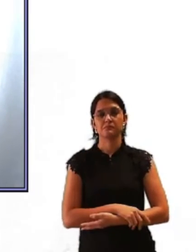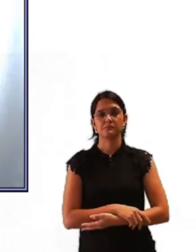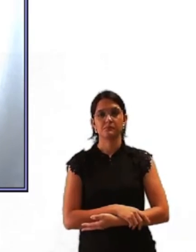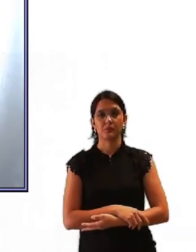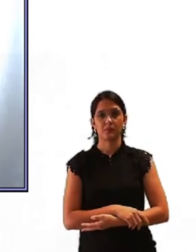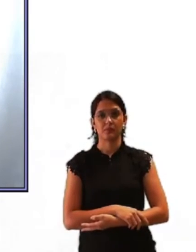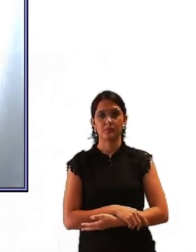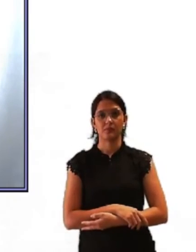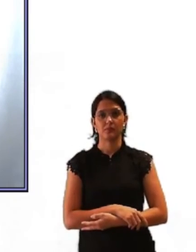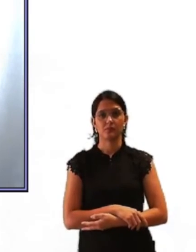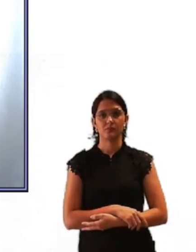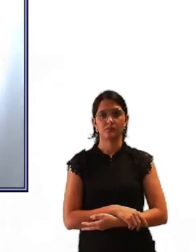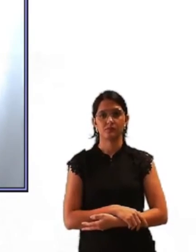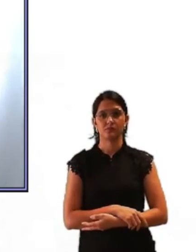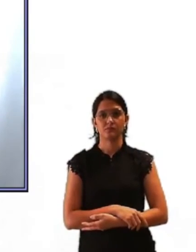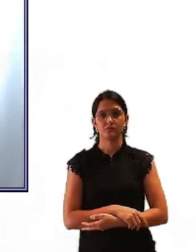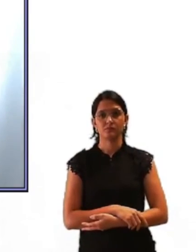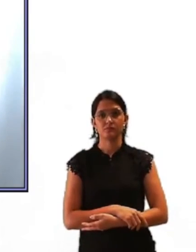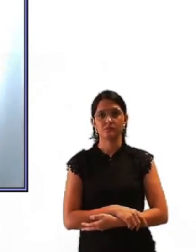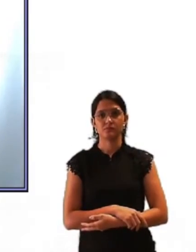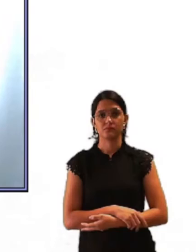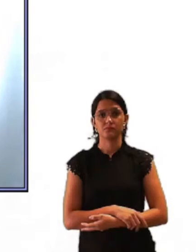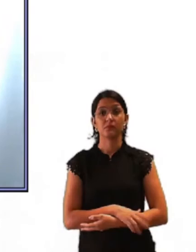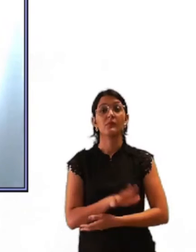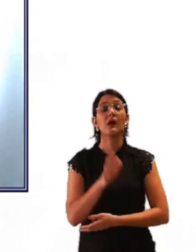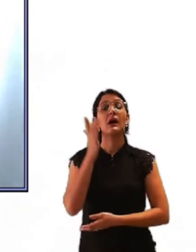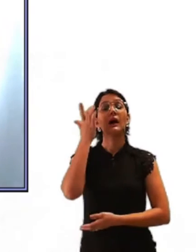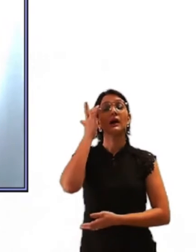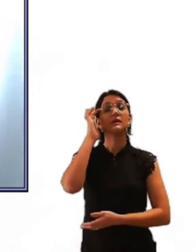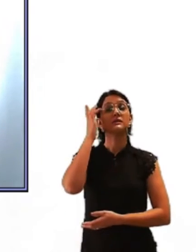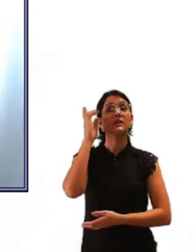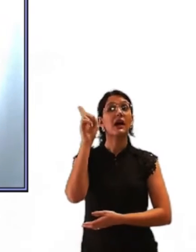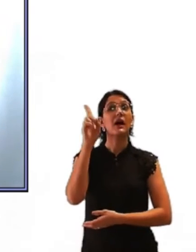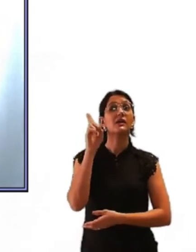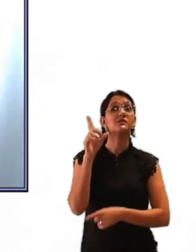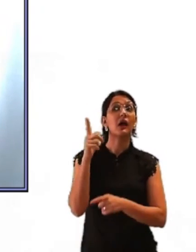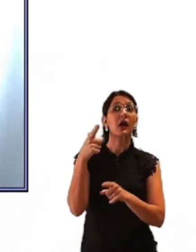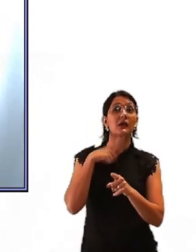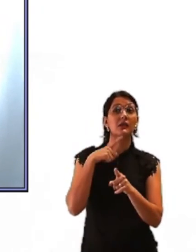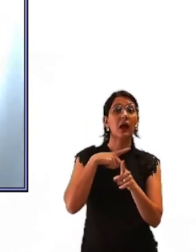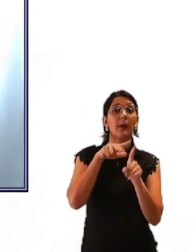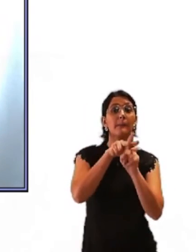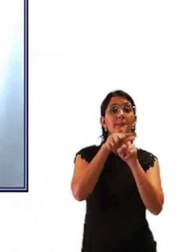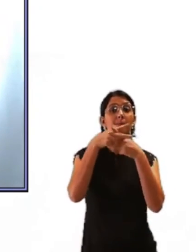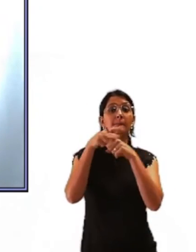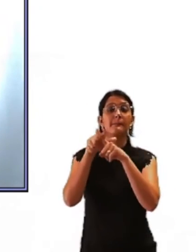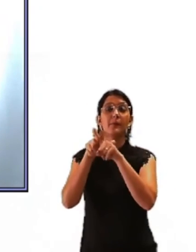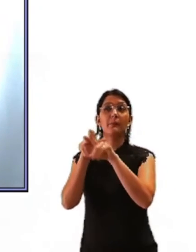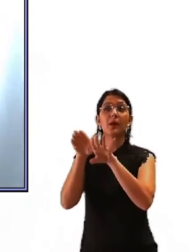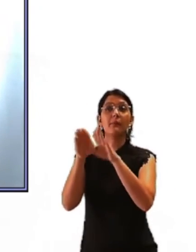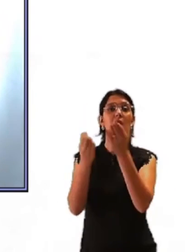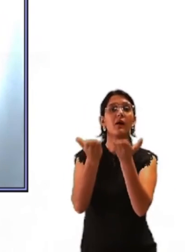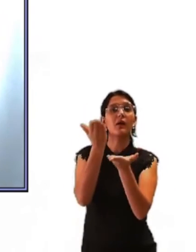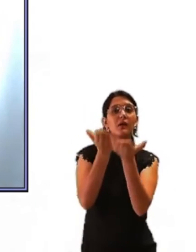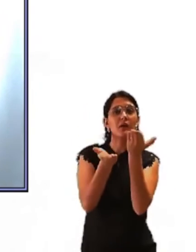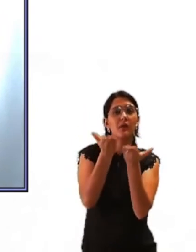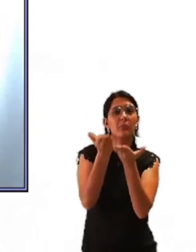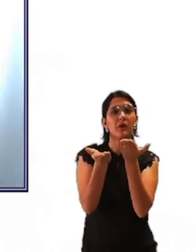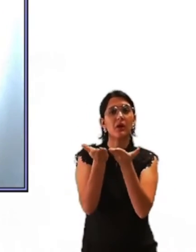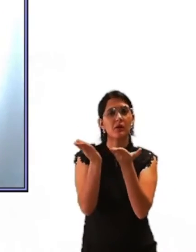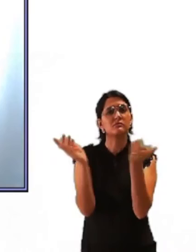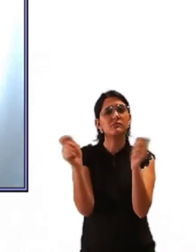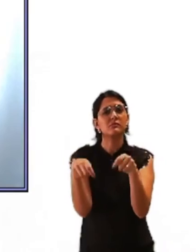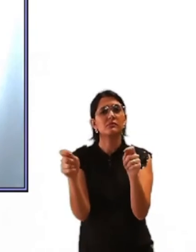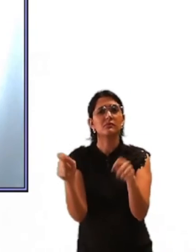Aí fala, o senhor consegue enxergar uma solução que alcance um meio termo? É exatamente esse, né?